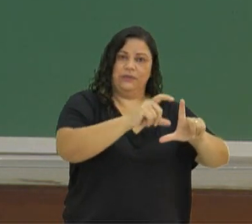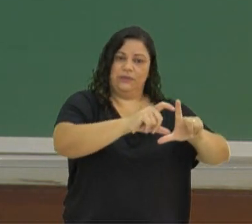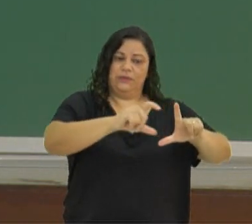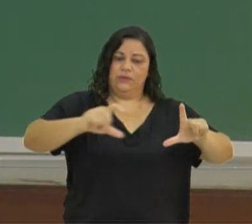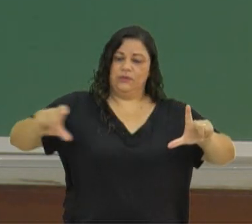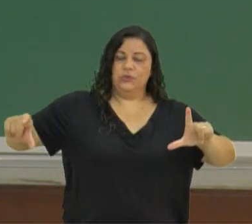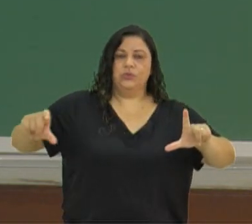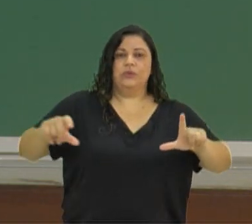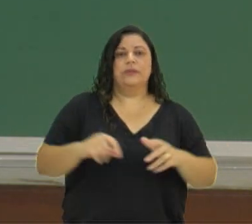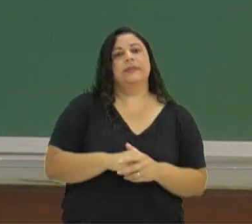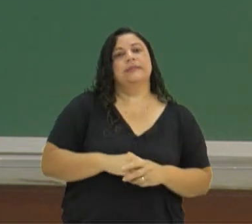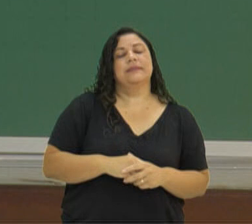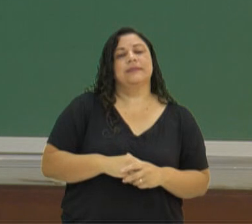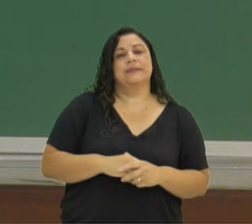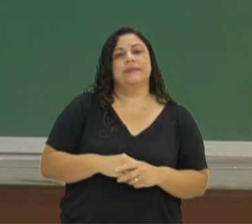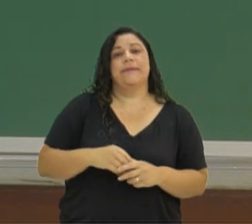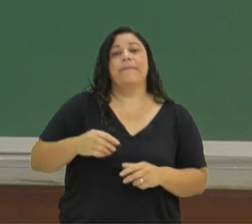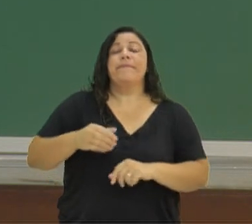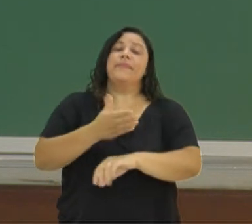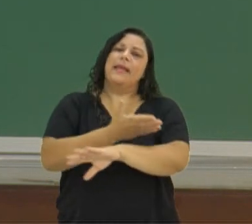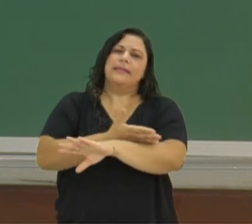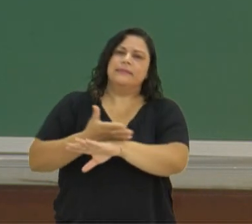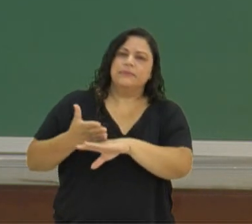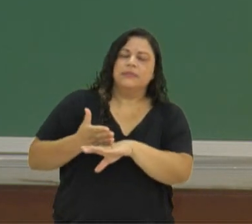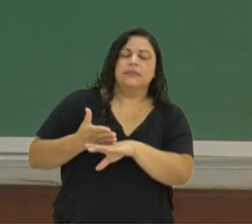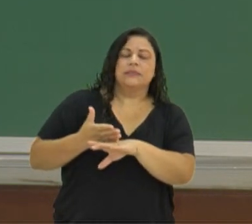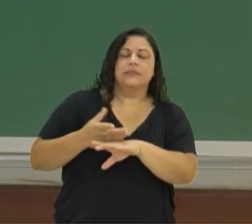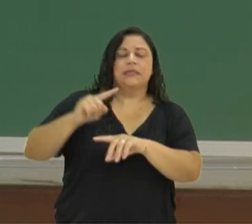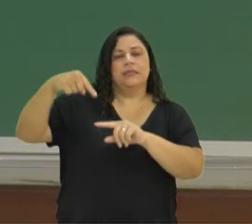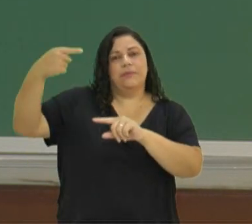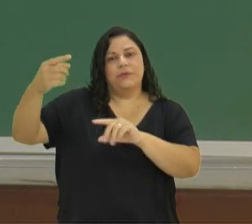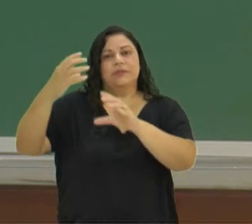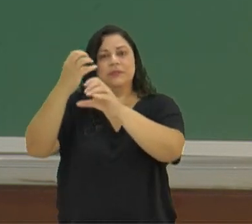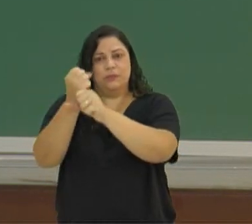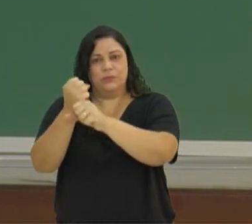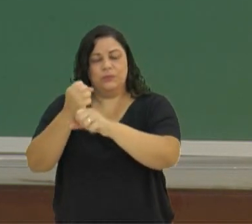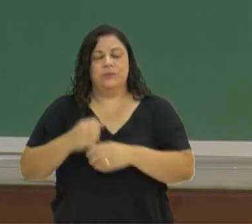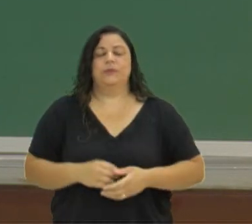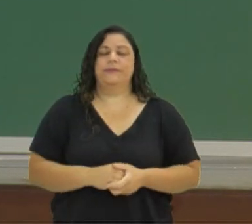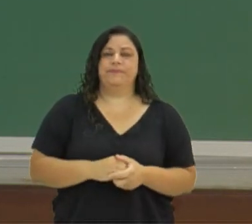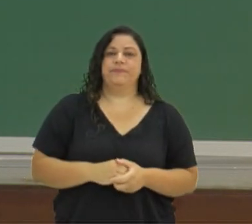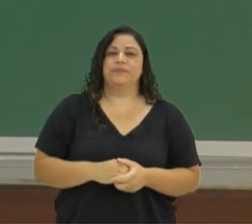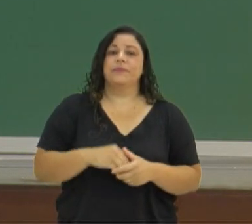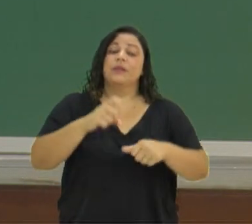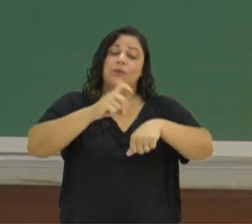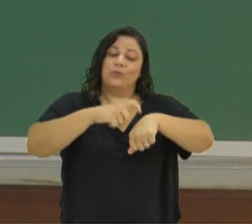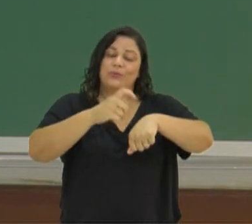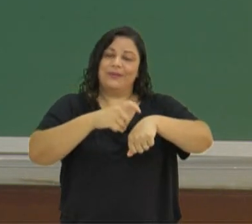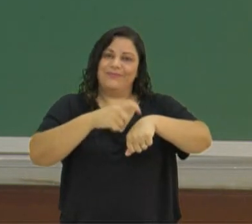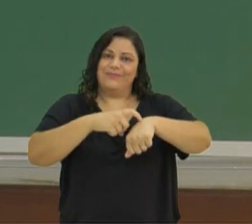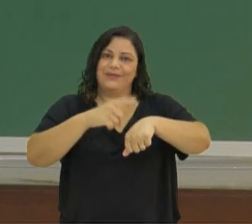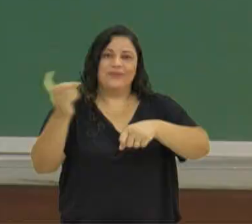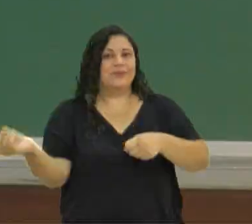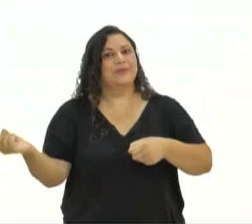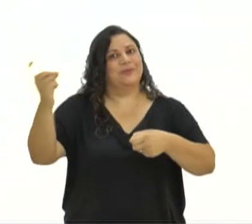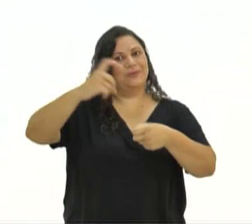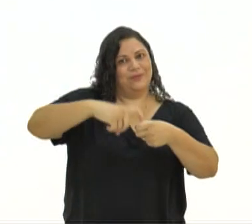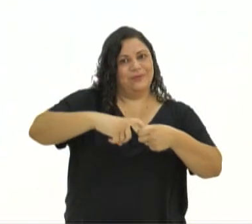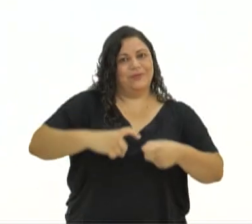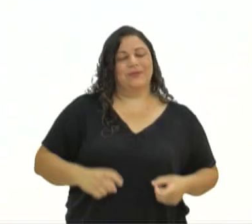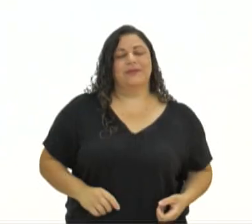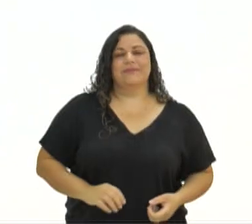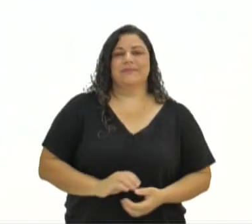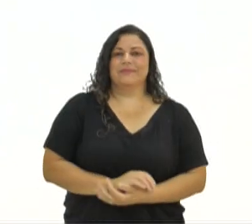as peças escuras. Então, um tempinho para você completar e a gente já retorna para corrigir essa tarefa.